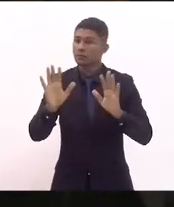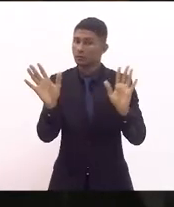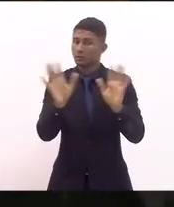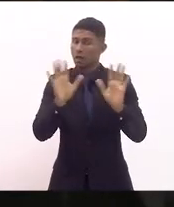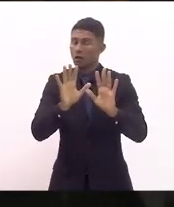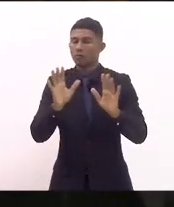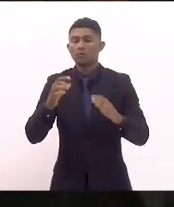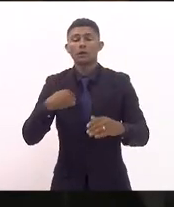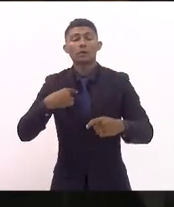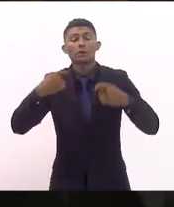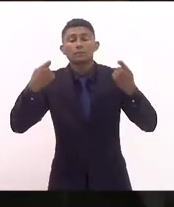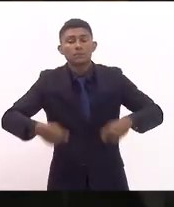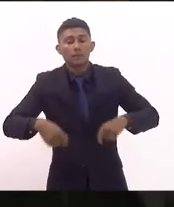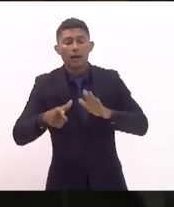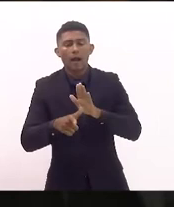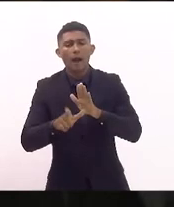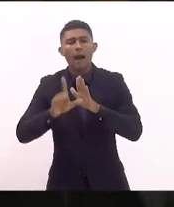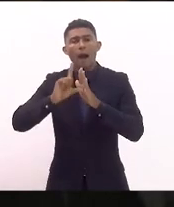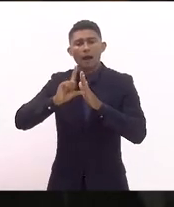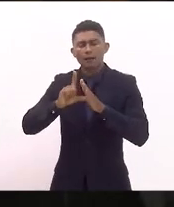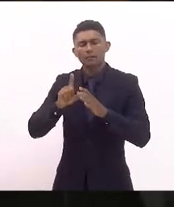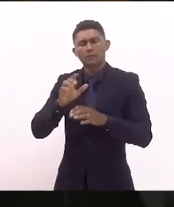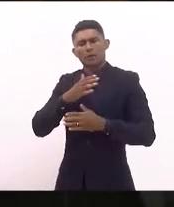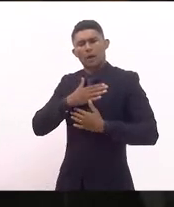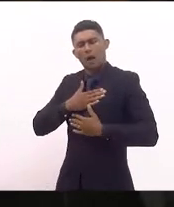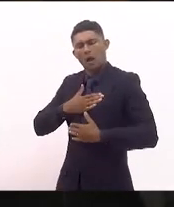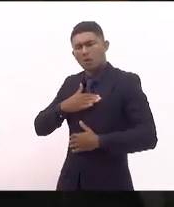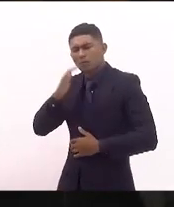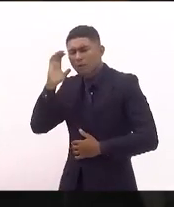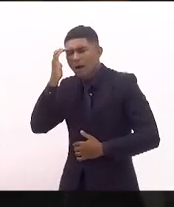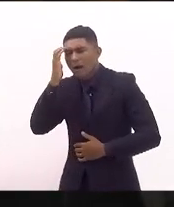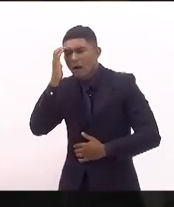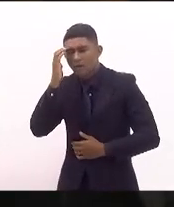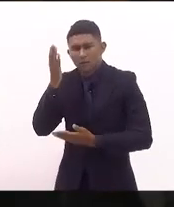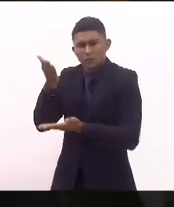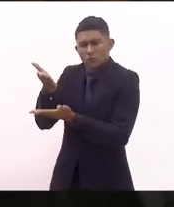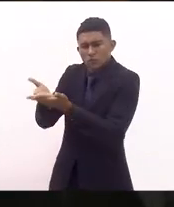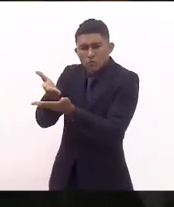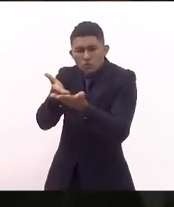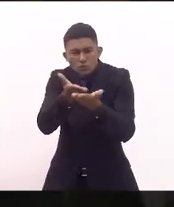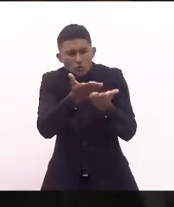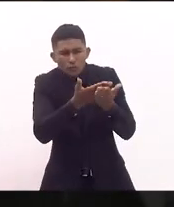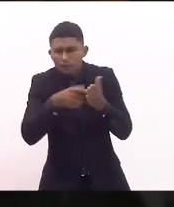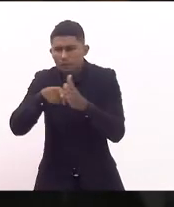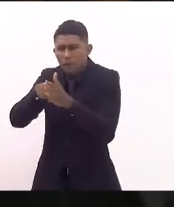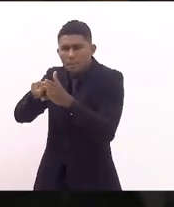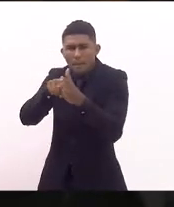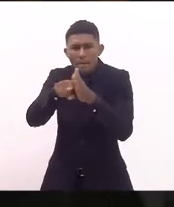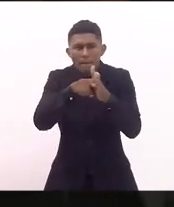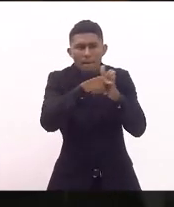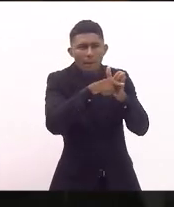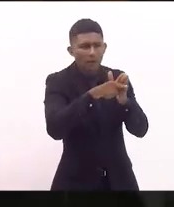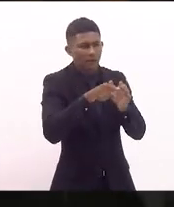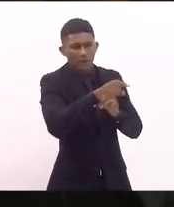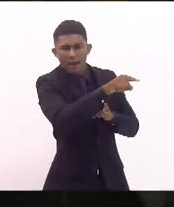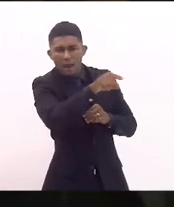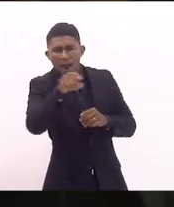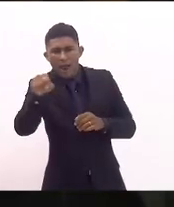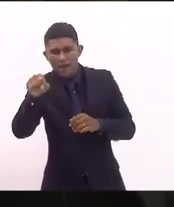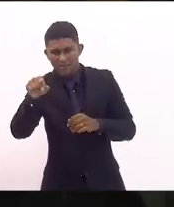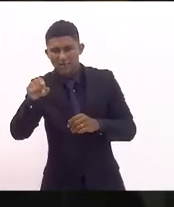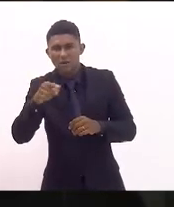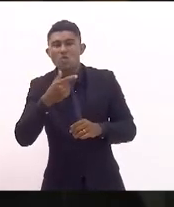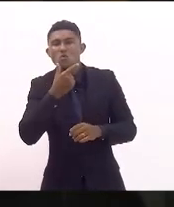passo atrás para entender o cenário, estudar e compreender a mente dos predadores sexuais